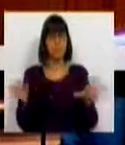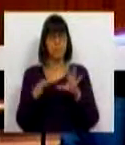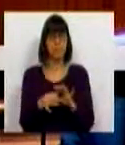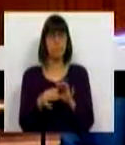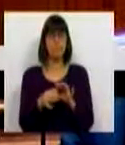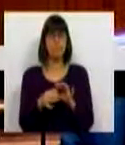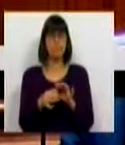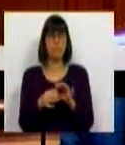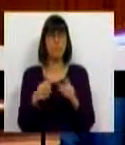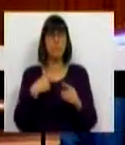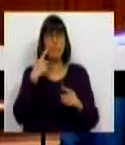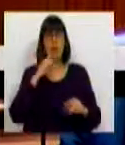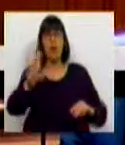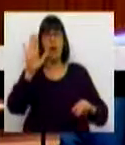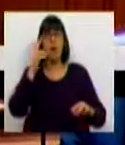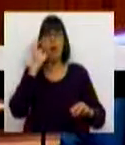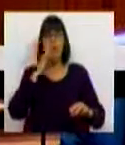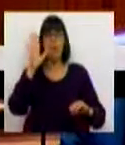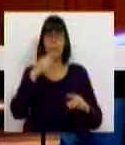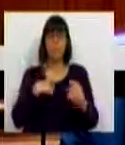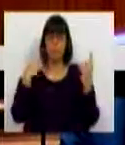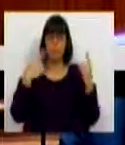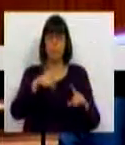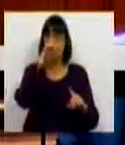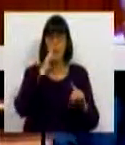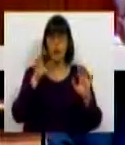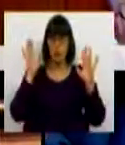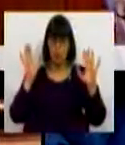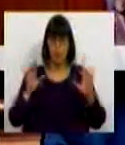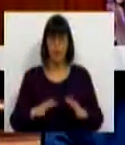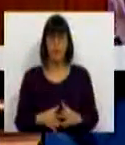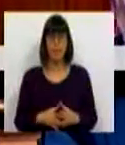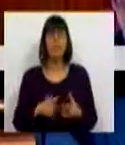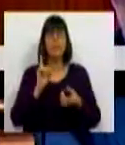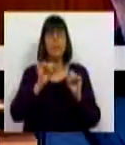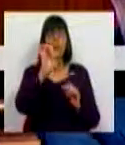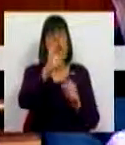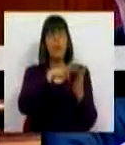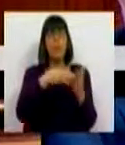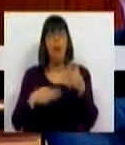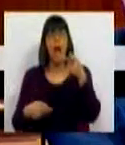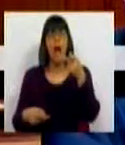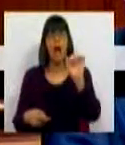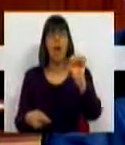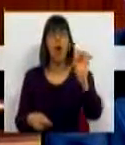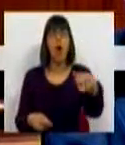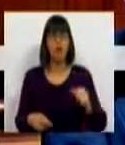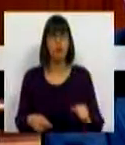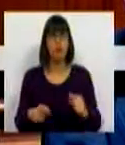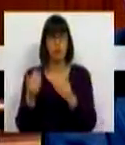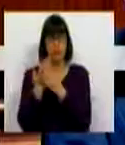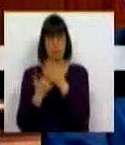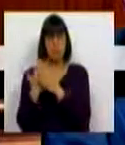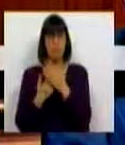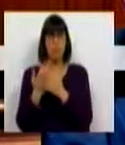Relativamente ao lá chegaremos, venho só recordar o seguinte. Qual foi o seu plano A? É que os